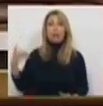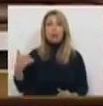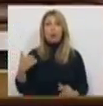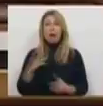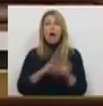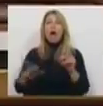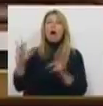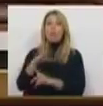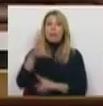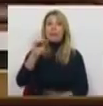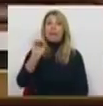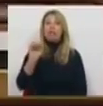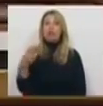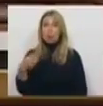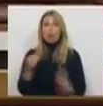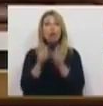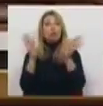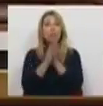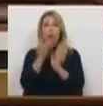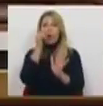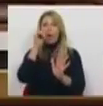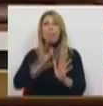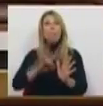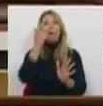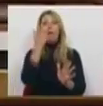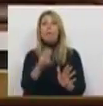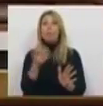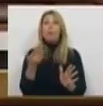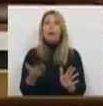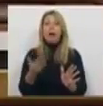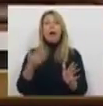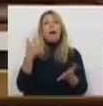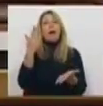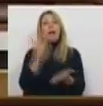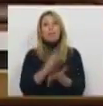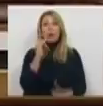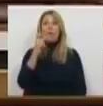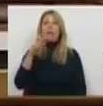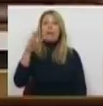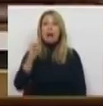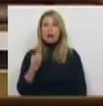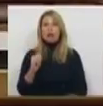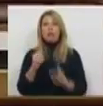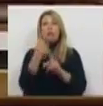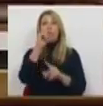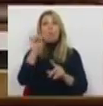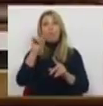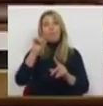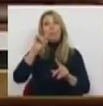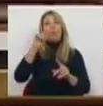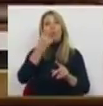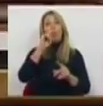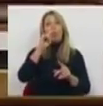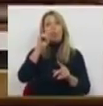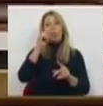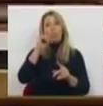Aumenta 10 euros para todas e todos os pensionistas até ao IAS e meio, 640